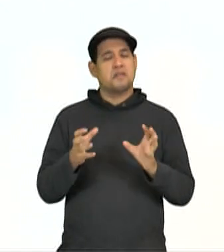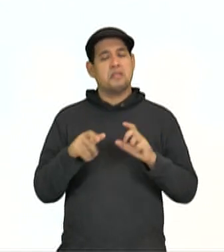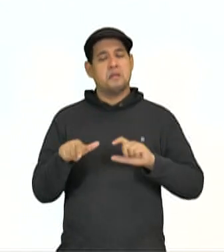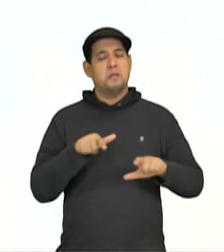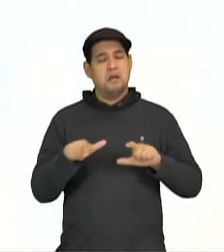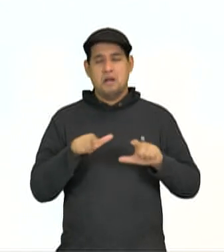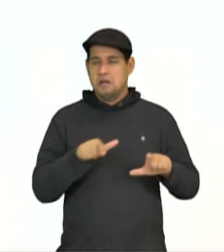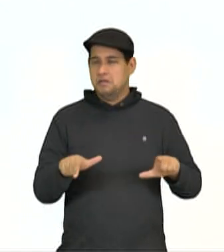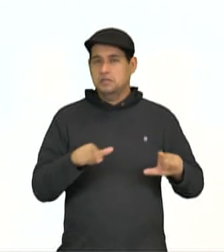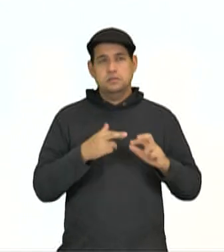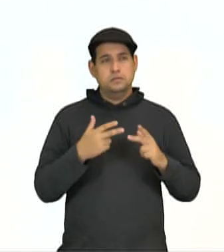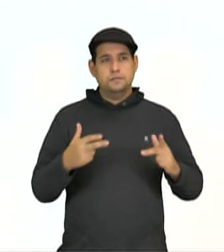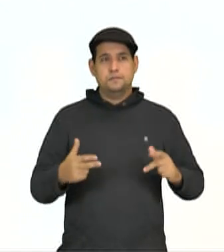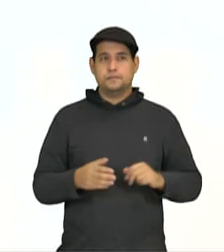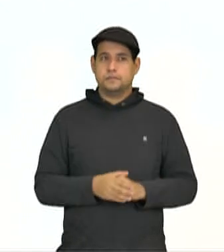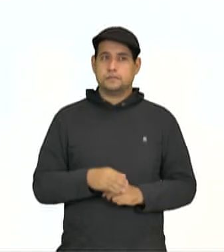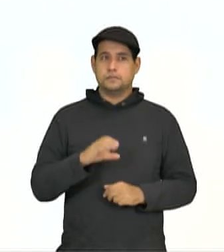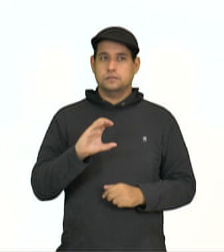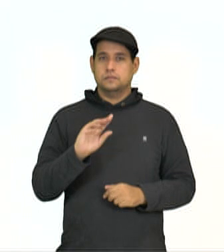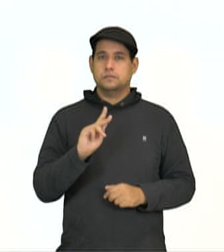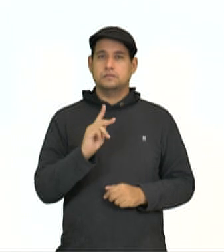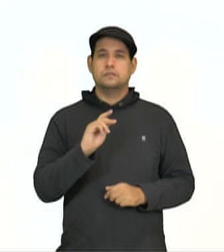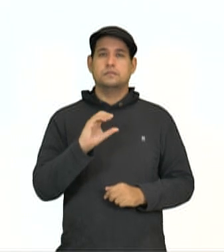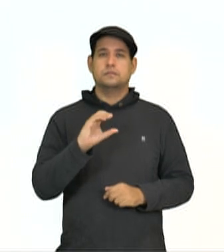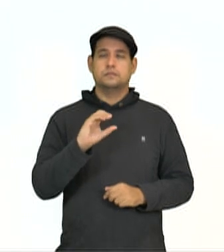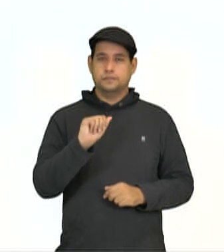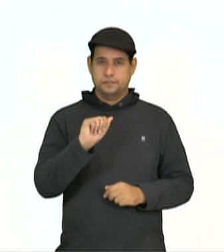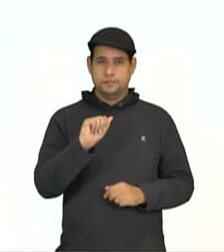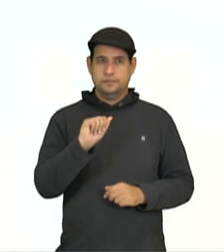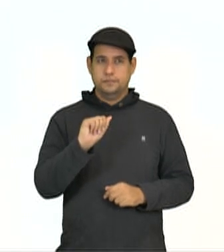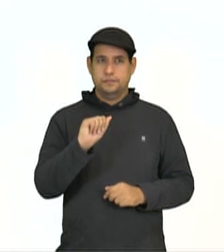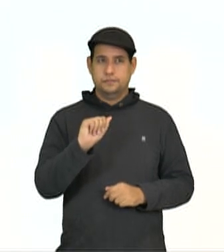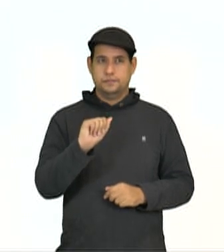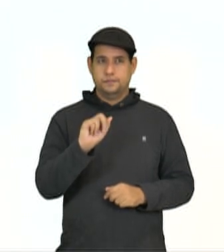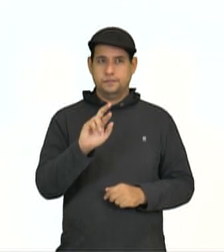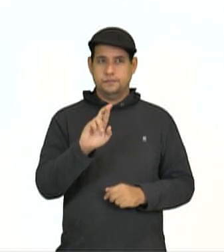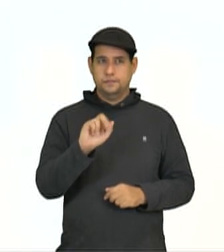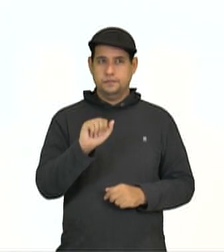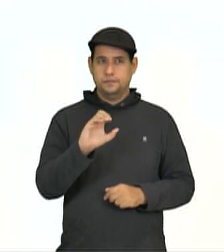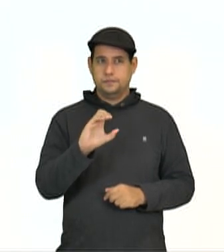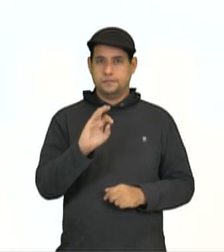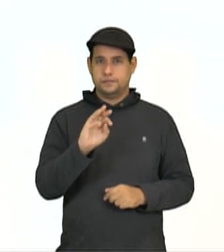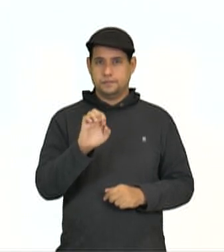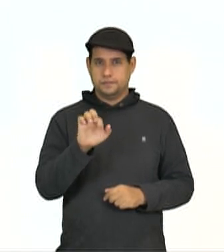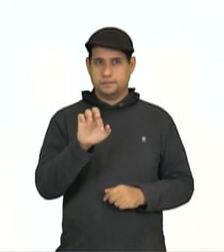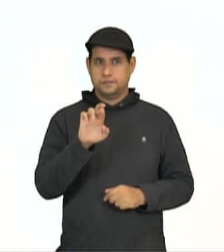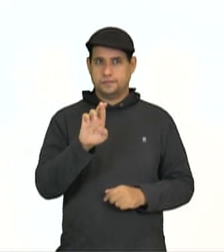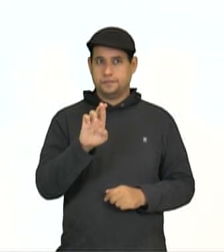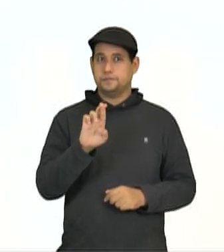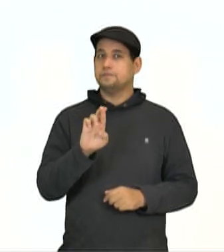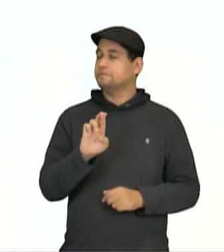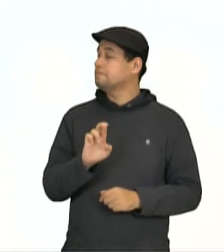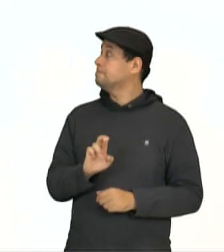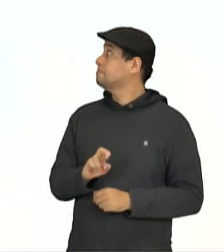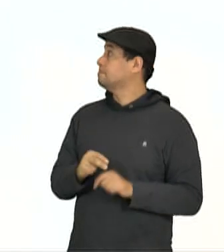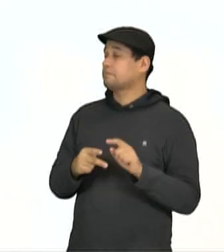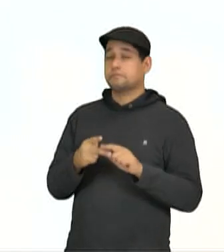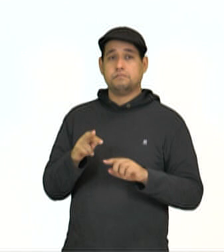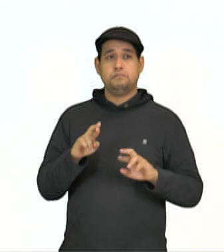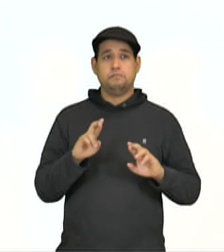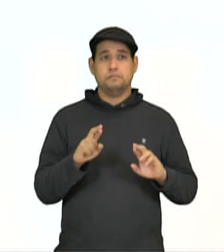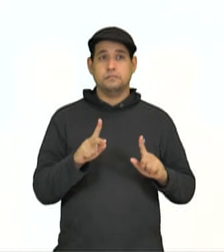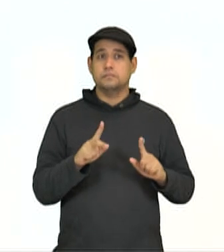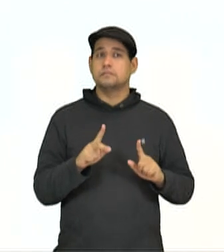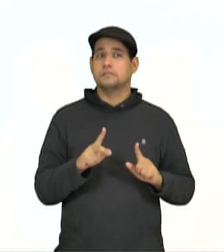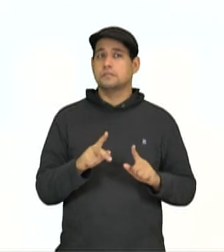tudo mais. Characters, basicamente aqui nós temos dois personagens diferentes, Kelly and her father, então ela